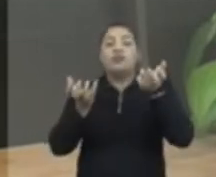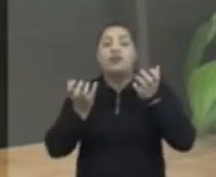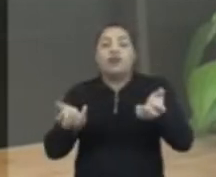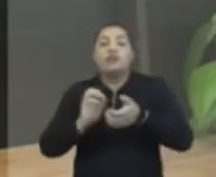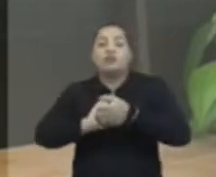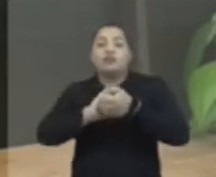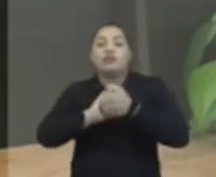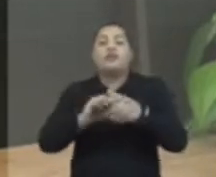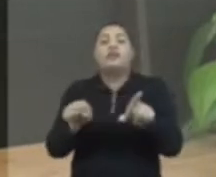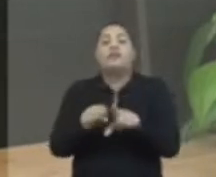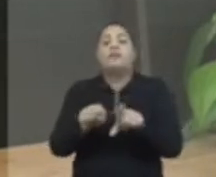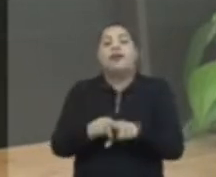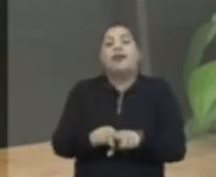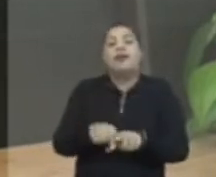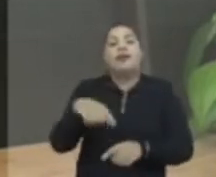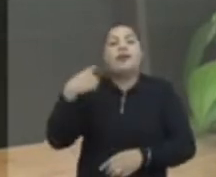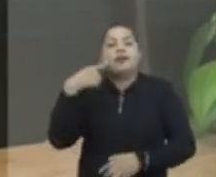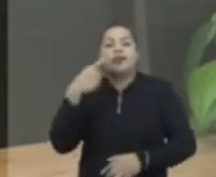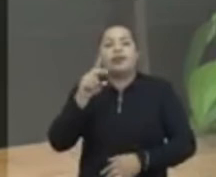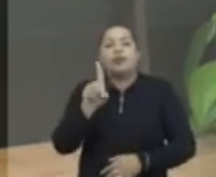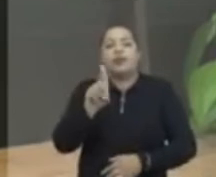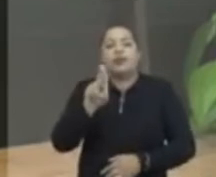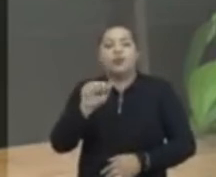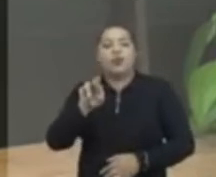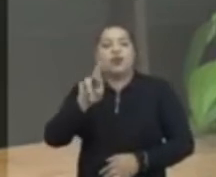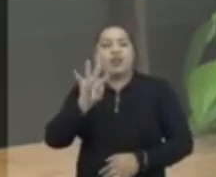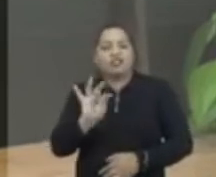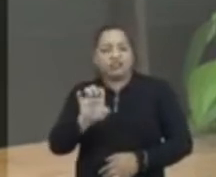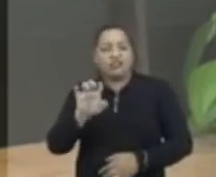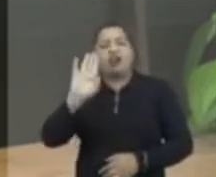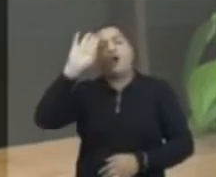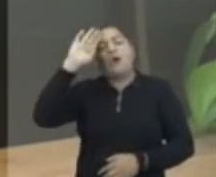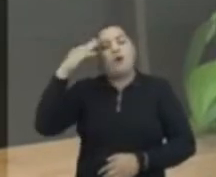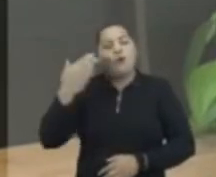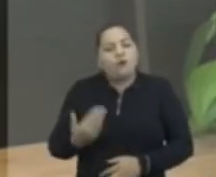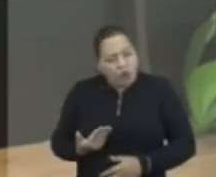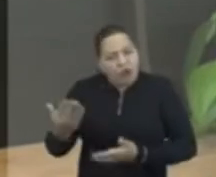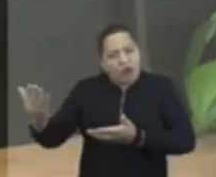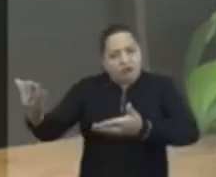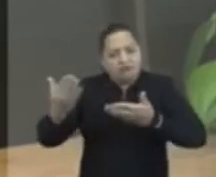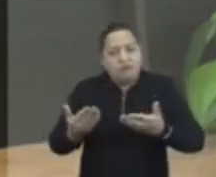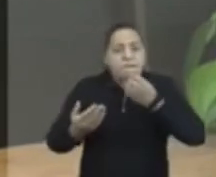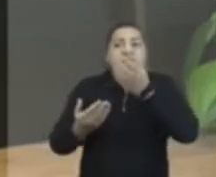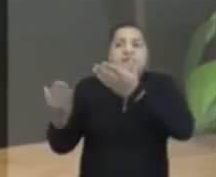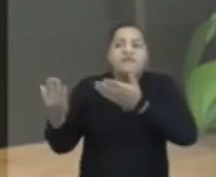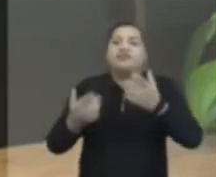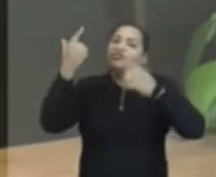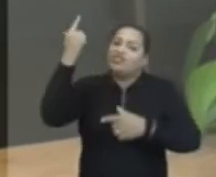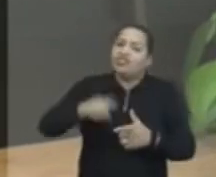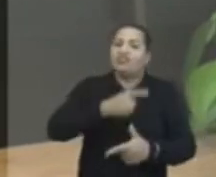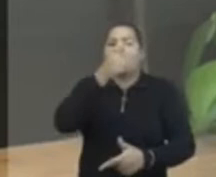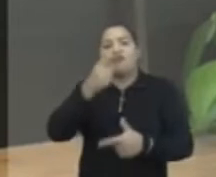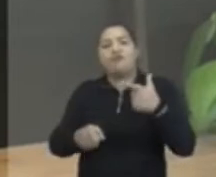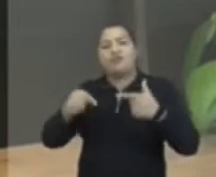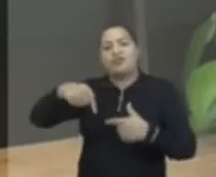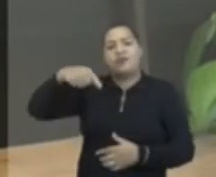o Dr. Duarte. Já tive a honra de recebê-lo aqui também, então seja bem-vindo mais uma vez a Belém e